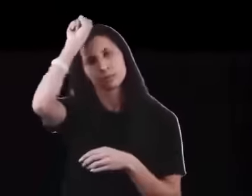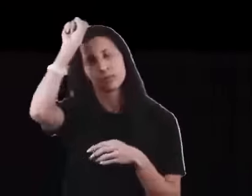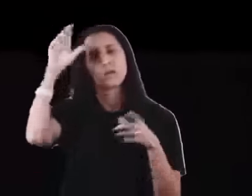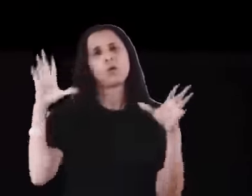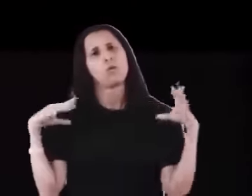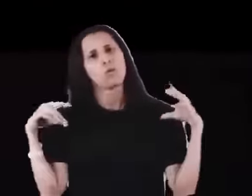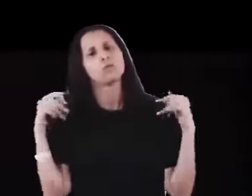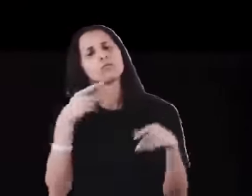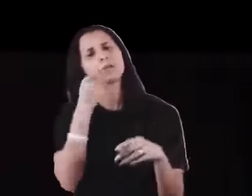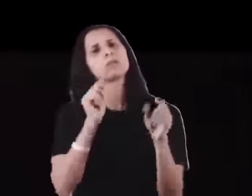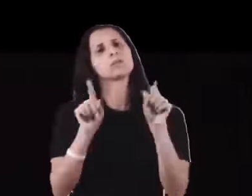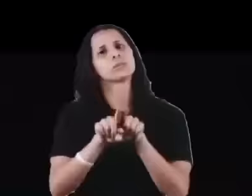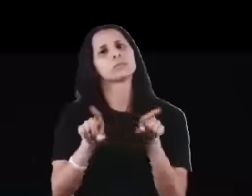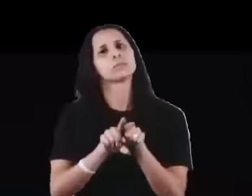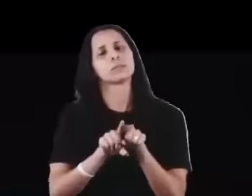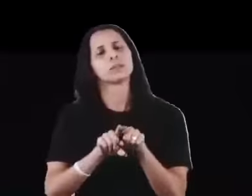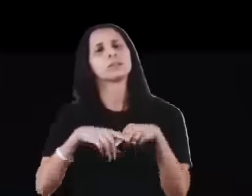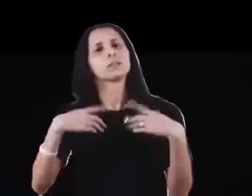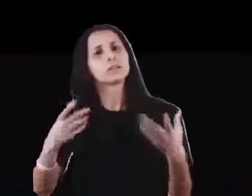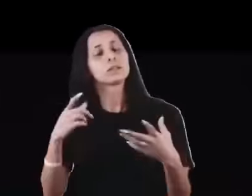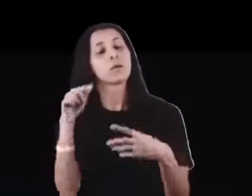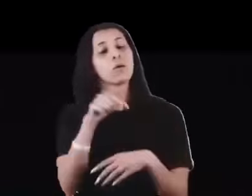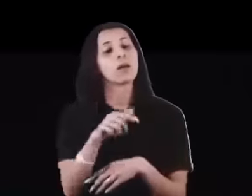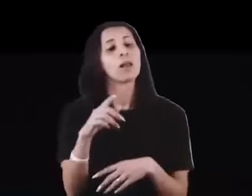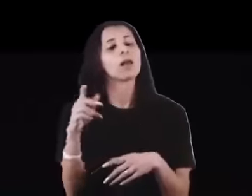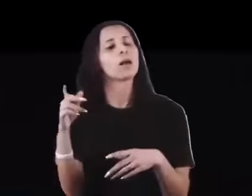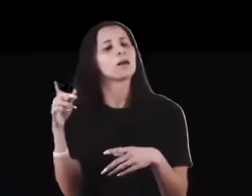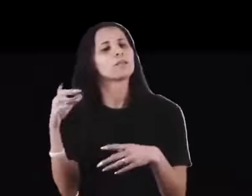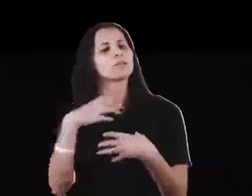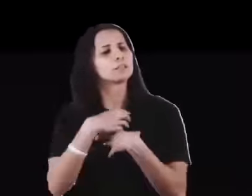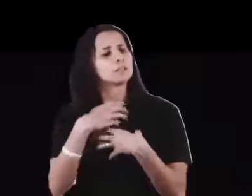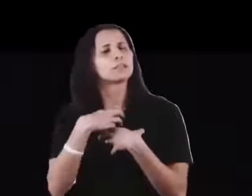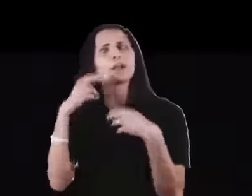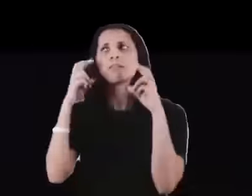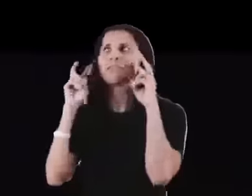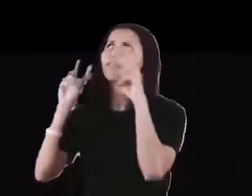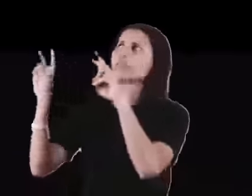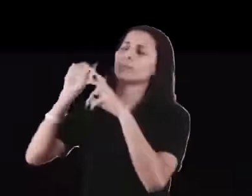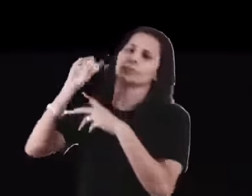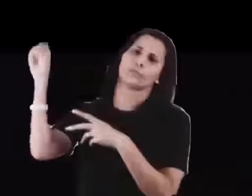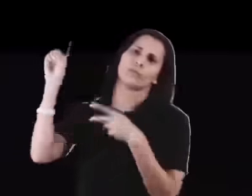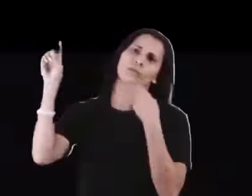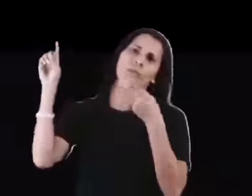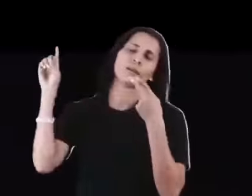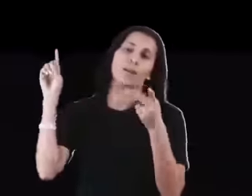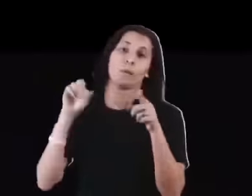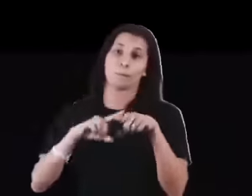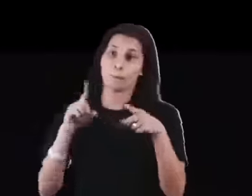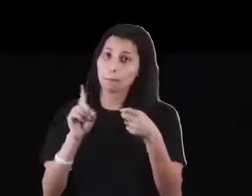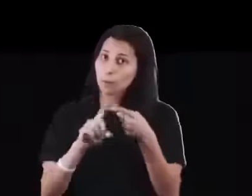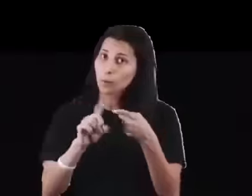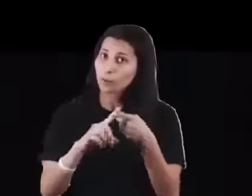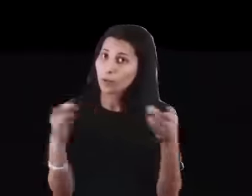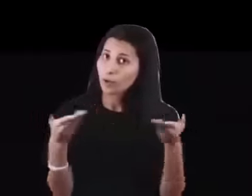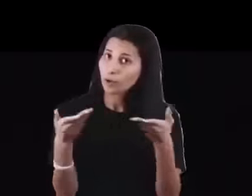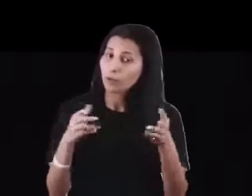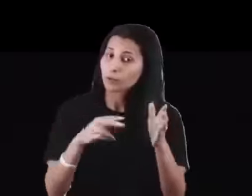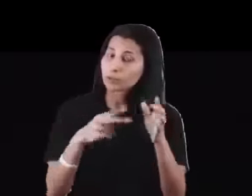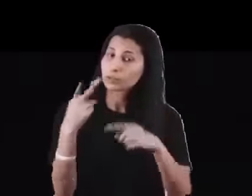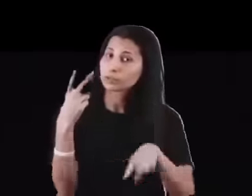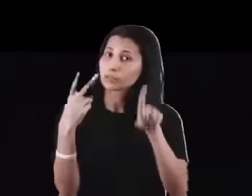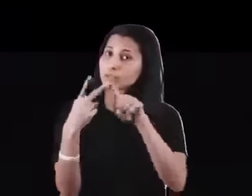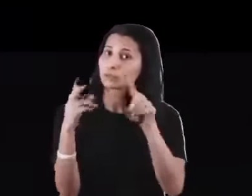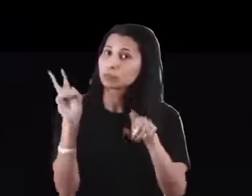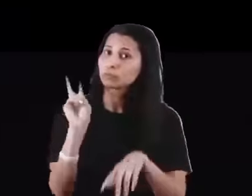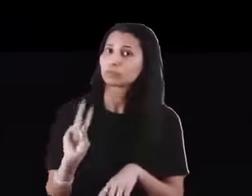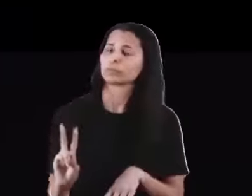ela falou não falou Ela ouviu Deus falar com ela porque que agora na segunda vez que ela foi parar no